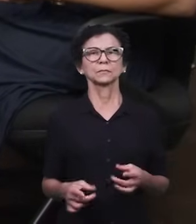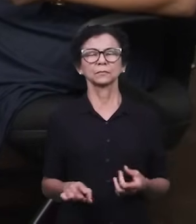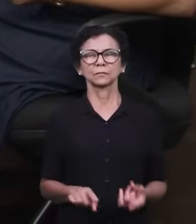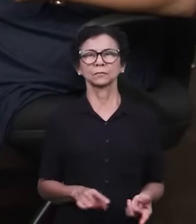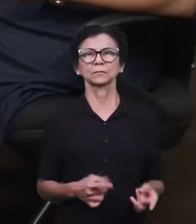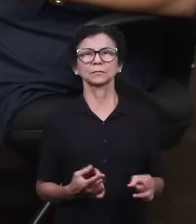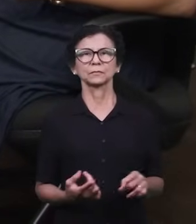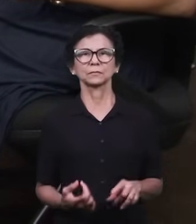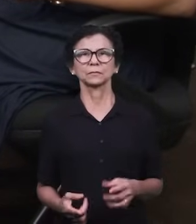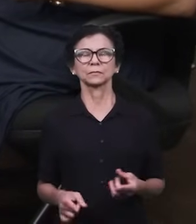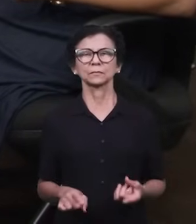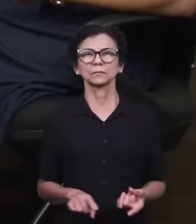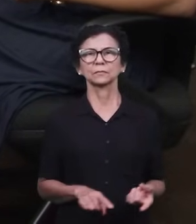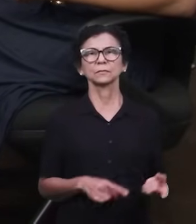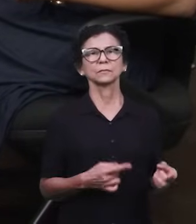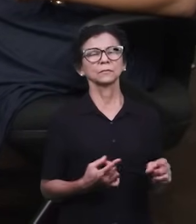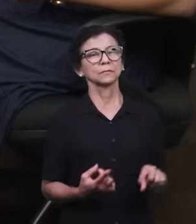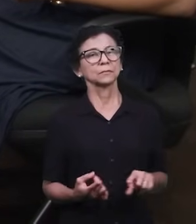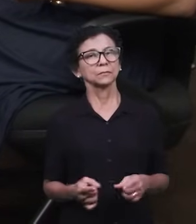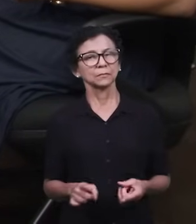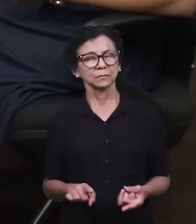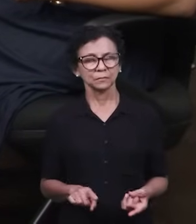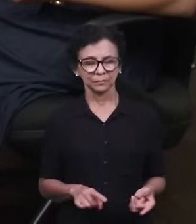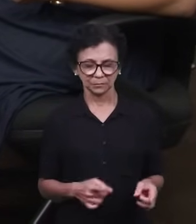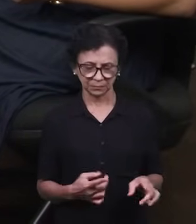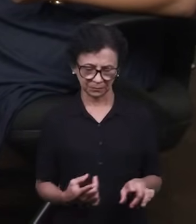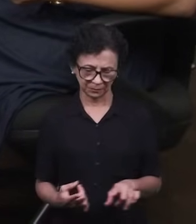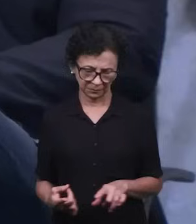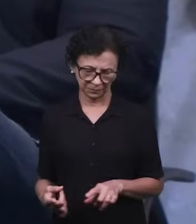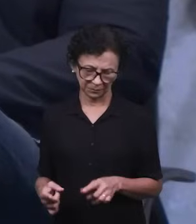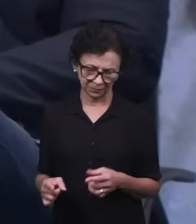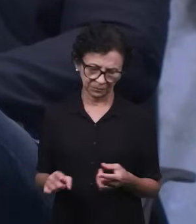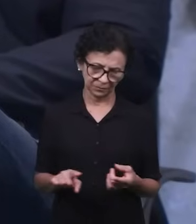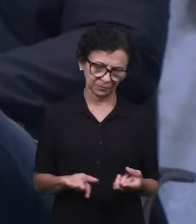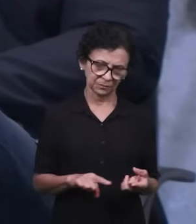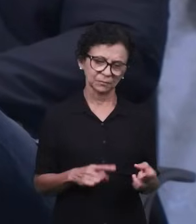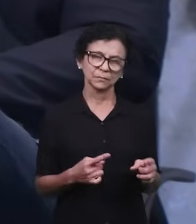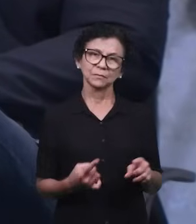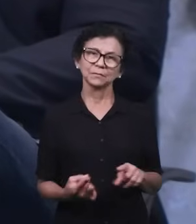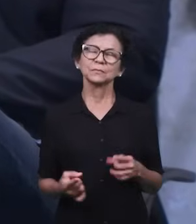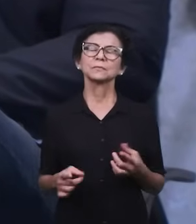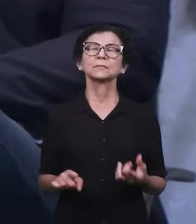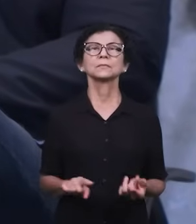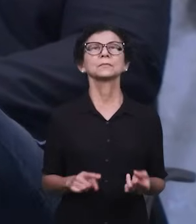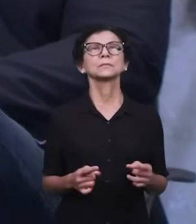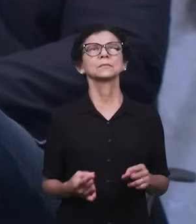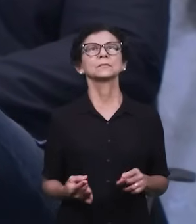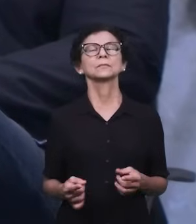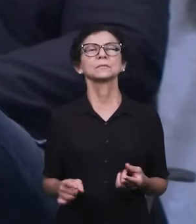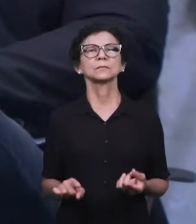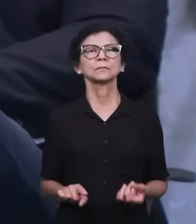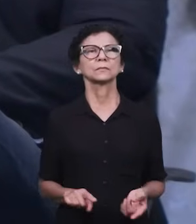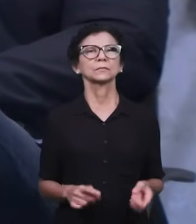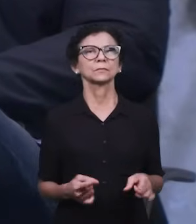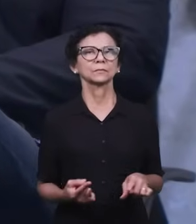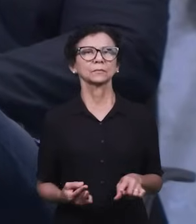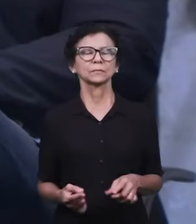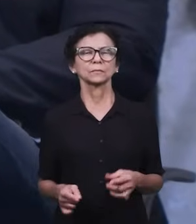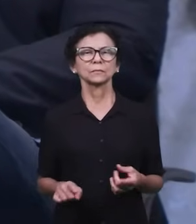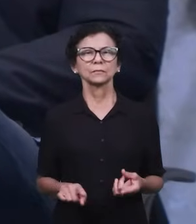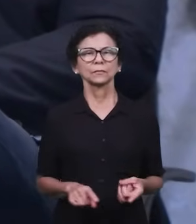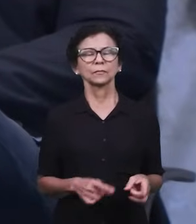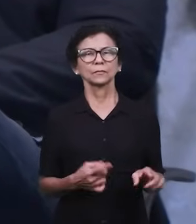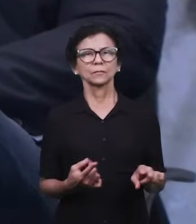uma técnica. Uma técnica, isso tudo, claro, com muito treino, né? Repetição, repetição,